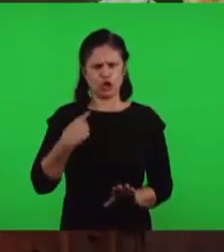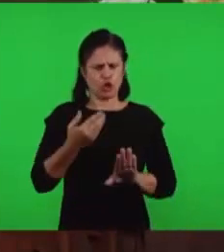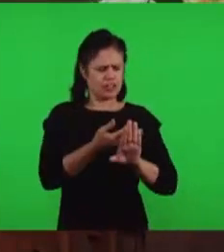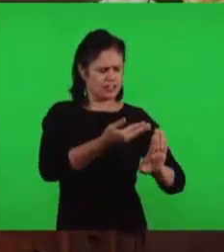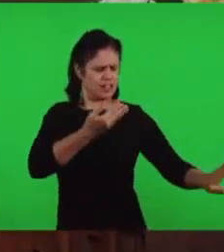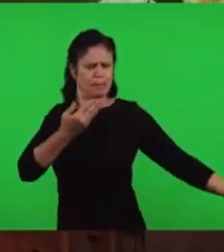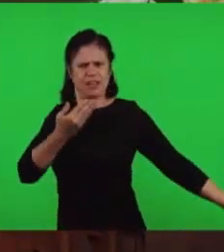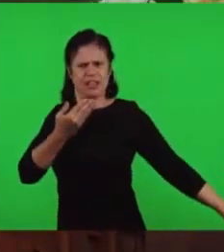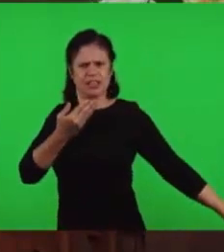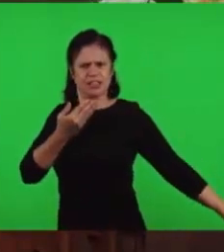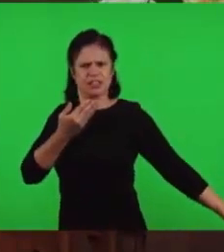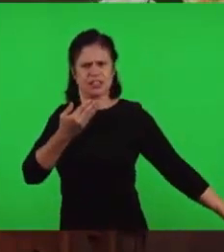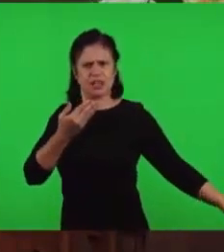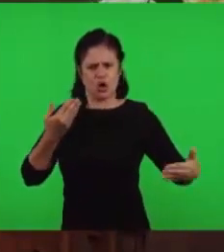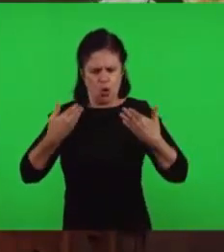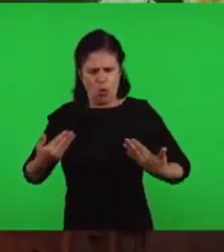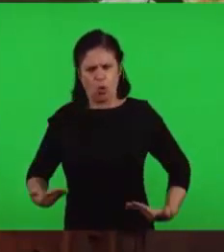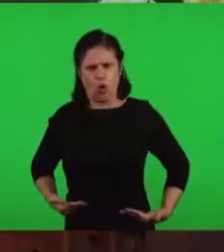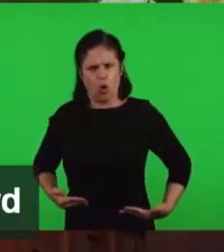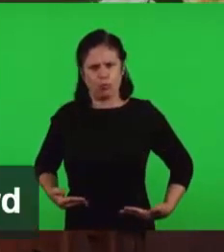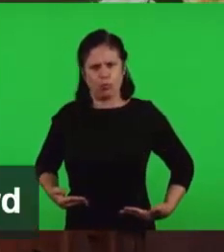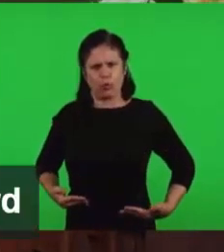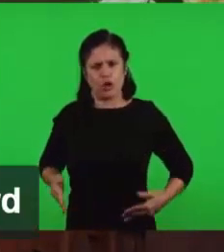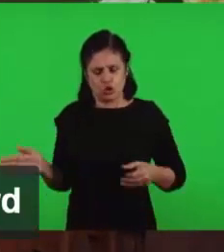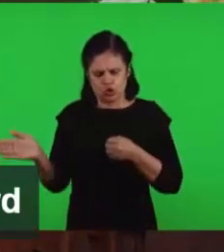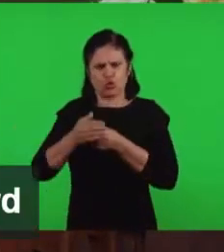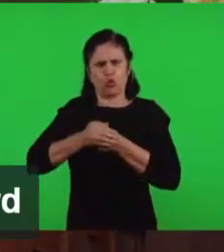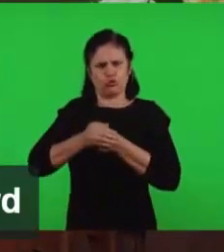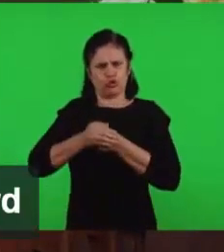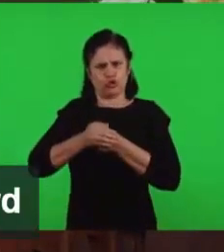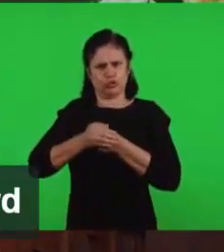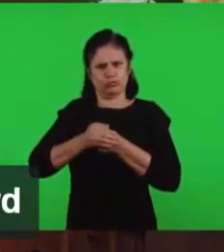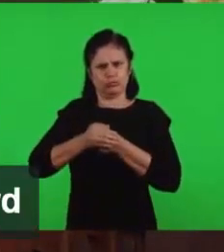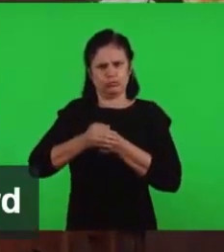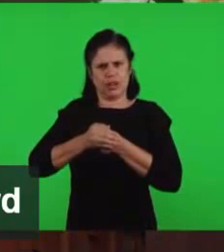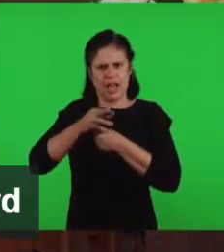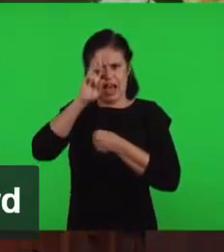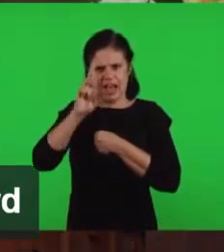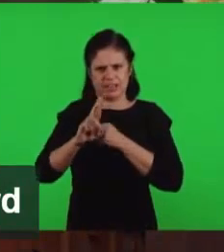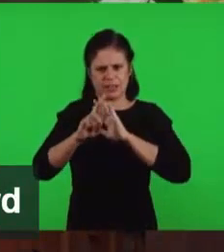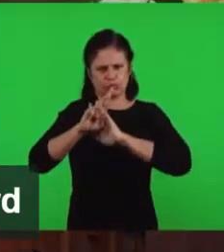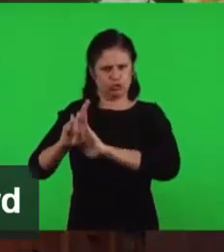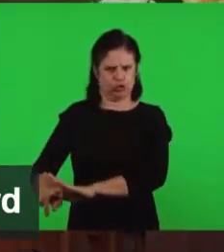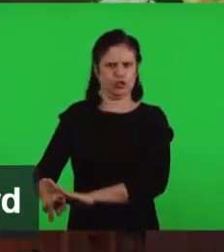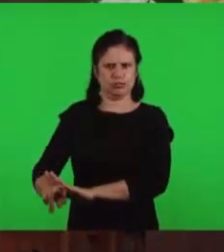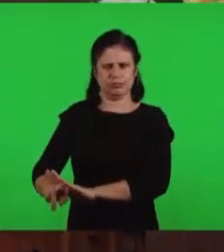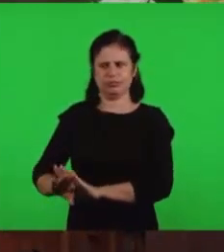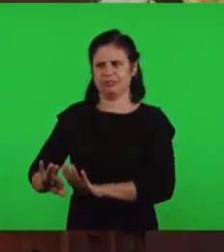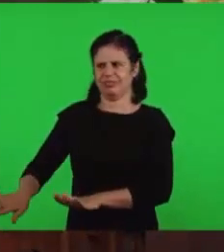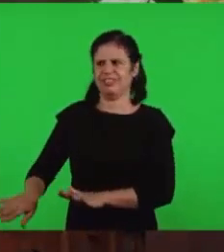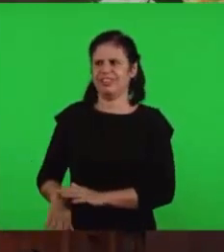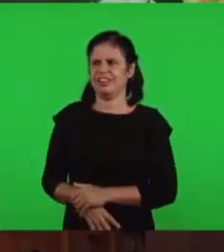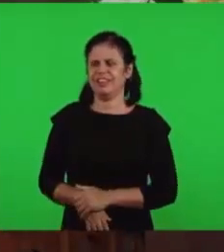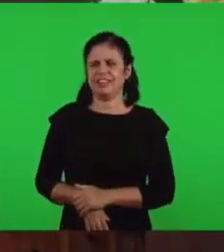o corpo a carne não pode aparecer vamos dar outro terceiro ainda